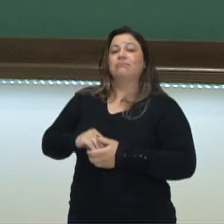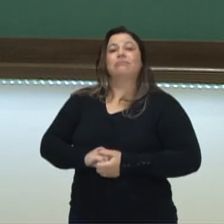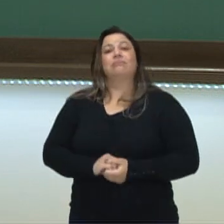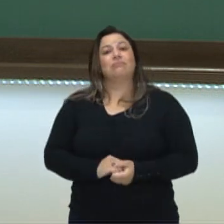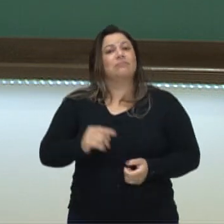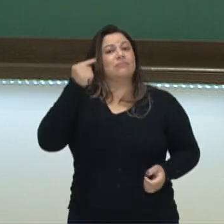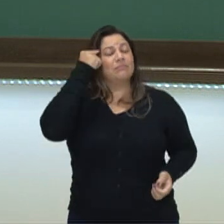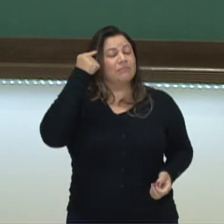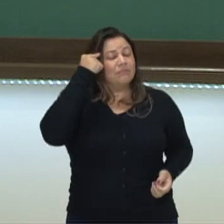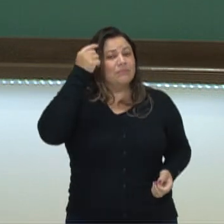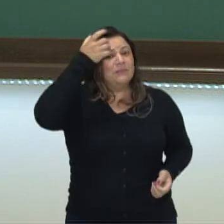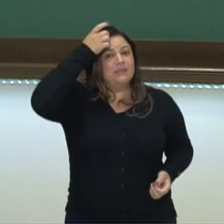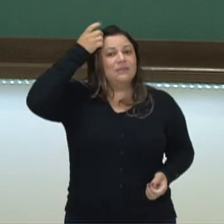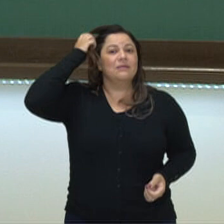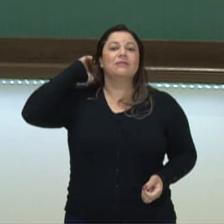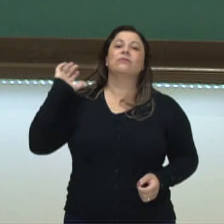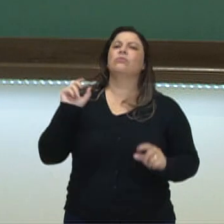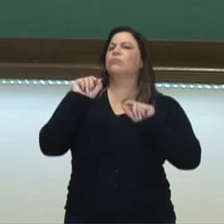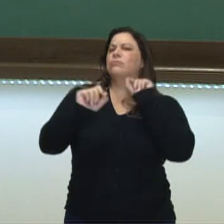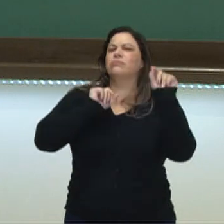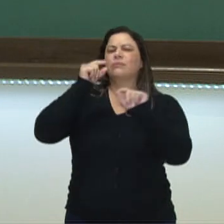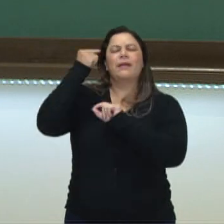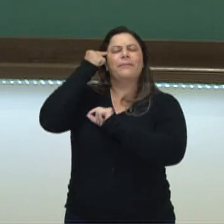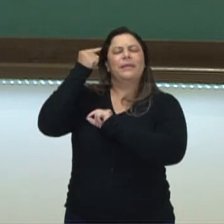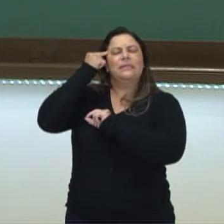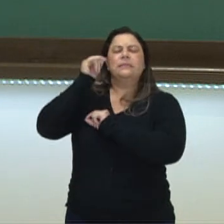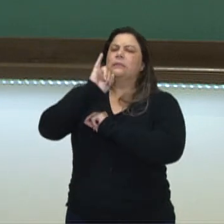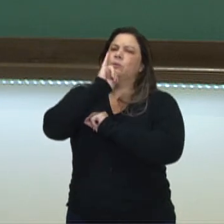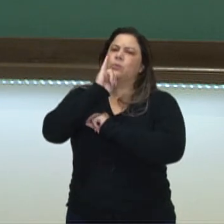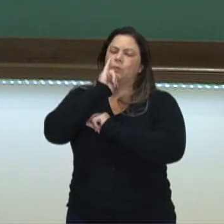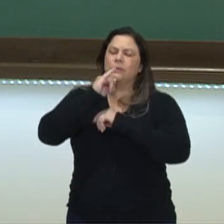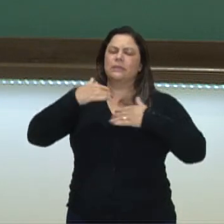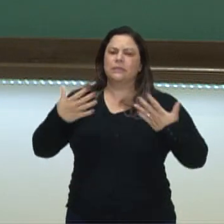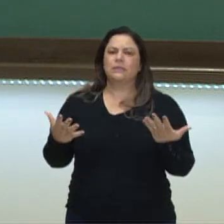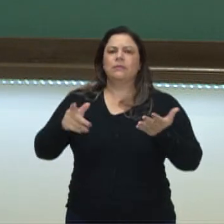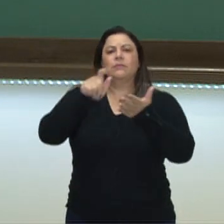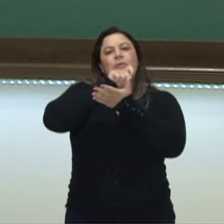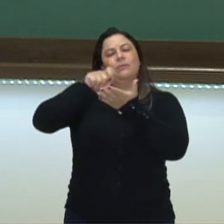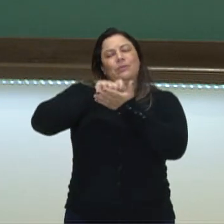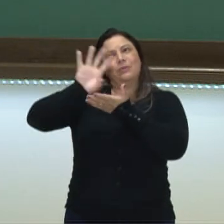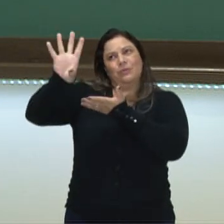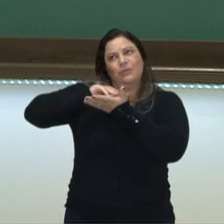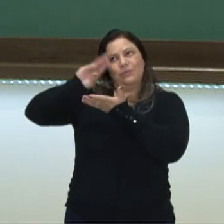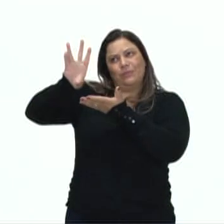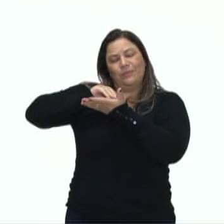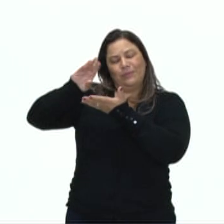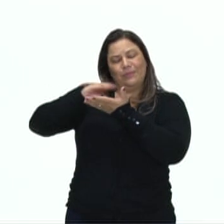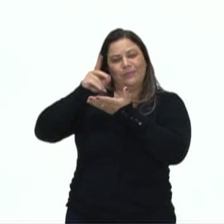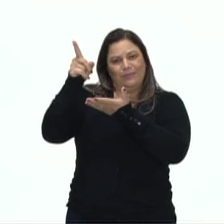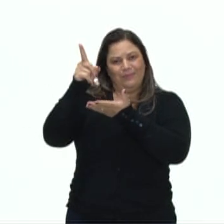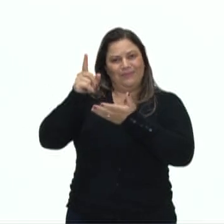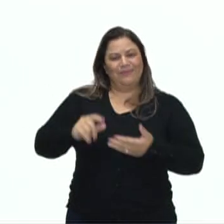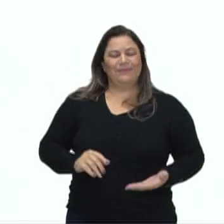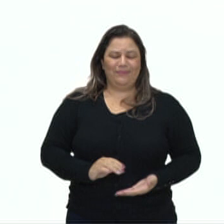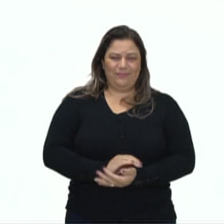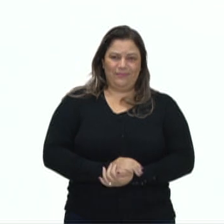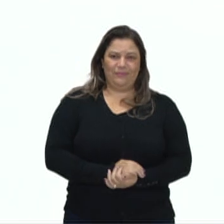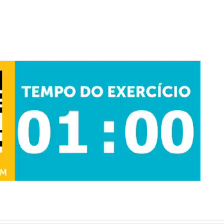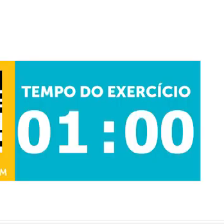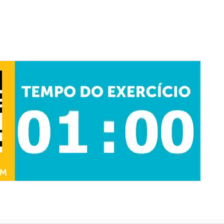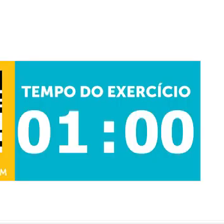Vai pensando aí. Enquanto você pensa em exemplos de números quadrados perfeitos, você anota aqui para mim essa parte. A gente já volta.